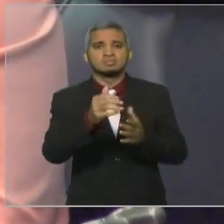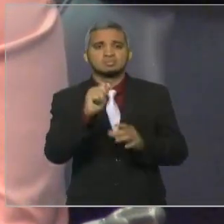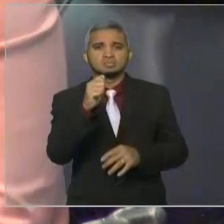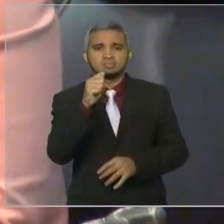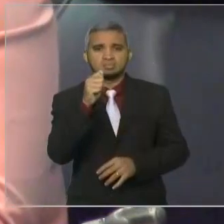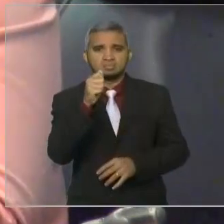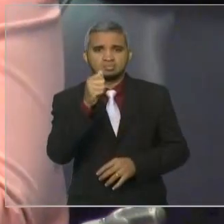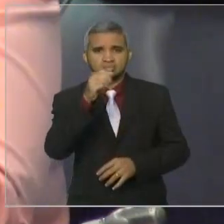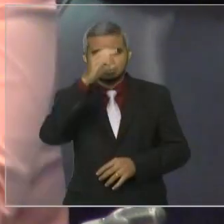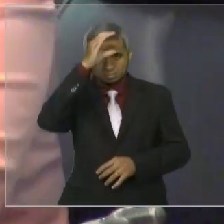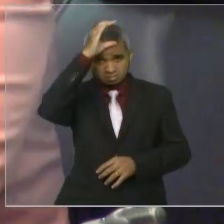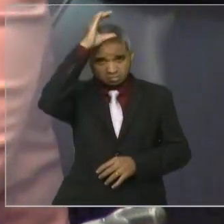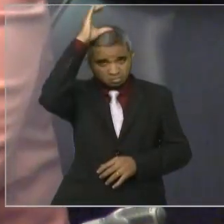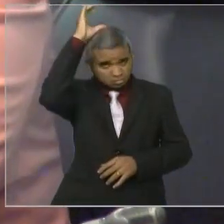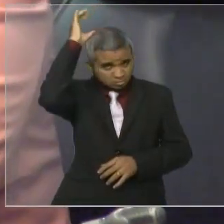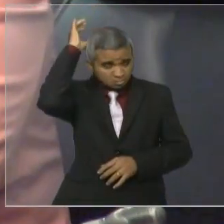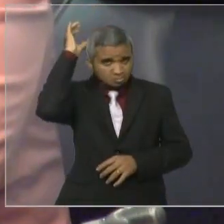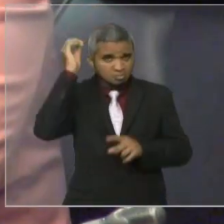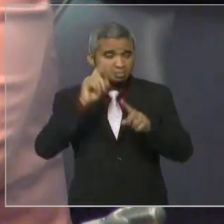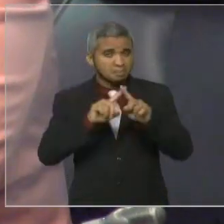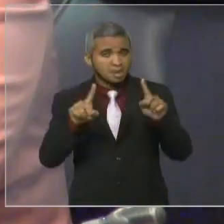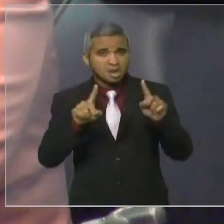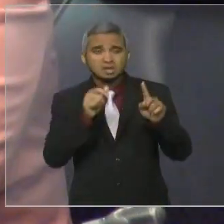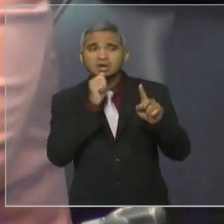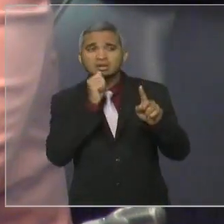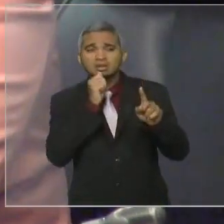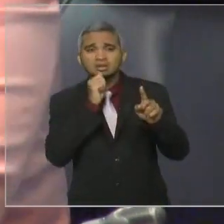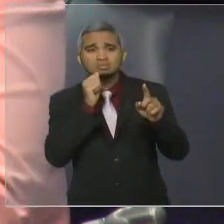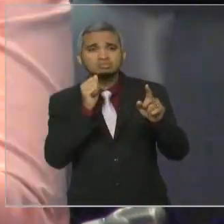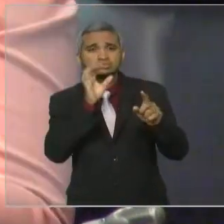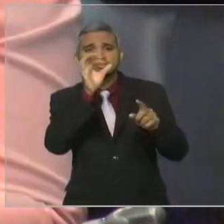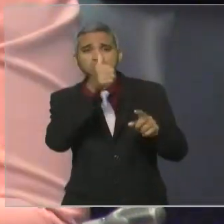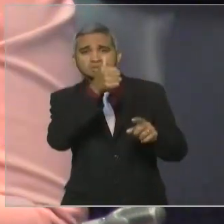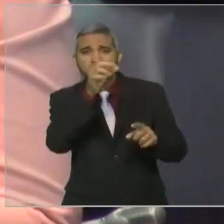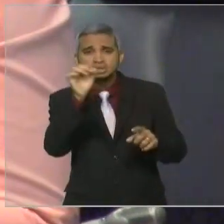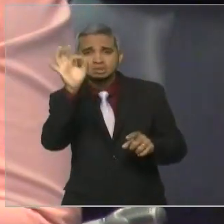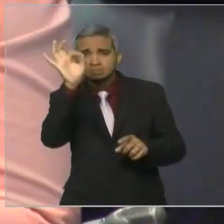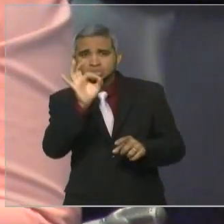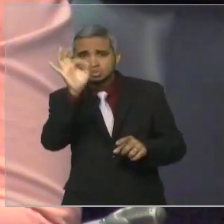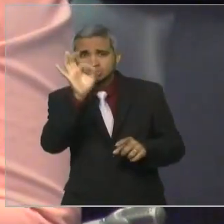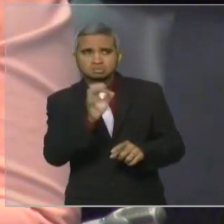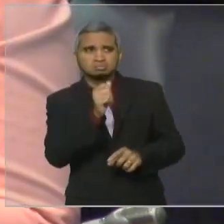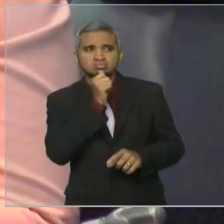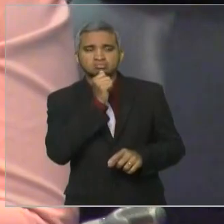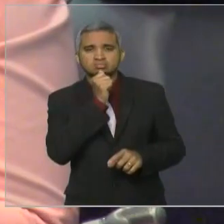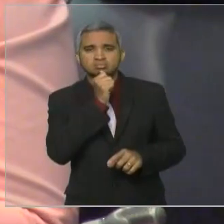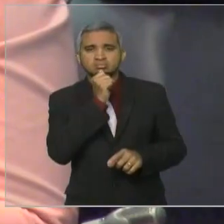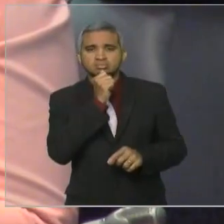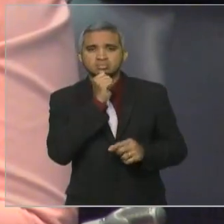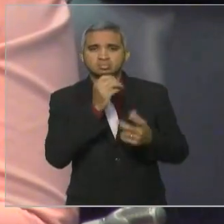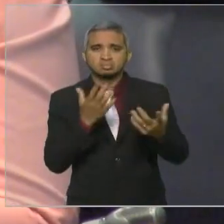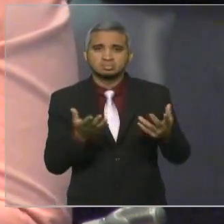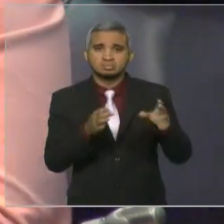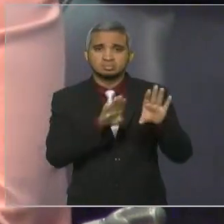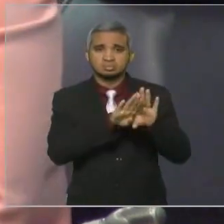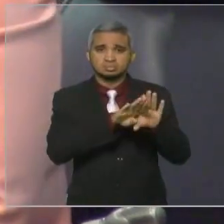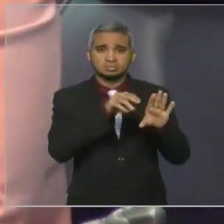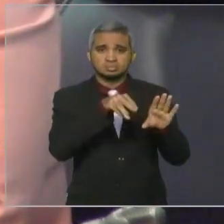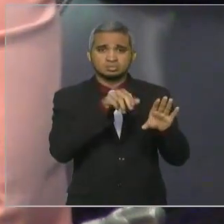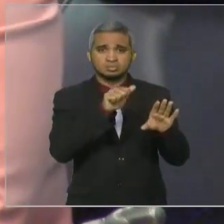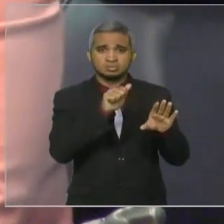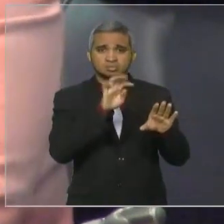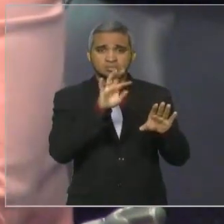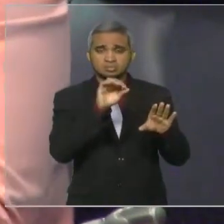funcionamento, tendo em vista que quando fecha o Hospital de Matões, fechou a UPA que era custeada pelo Estado, foi passado